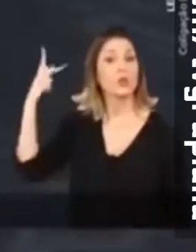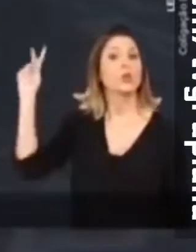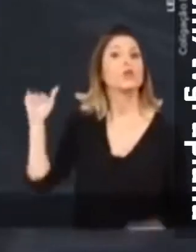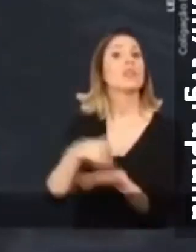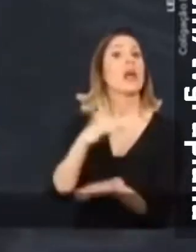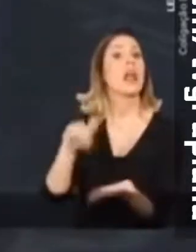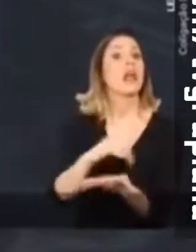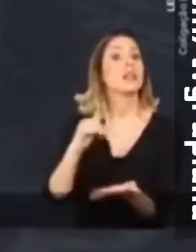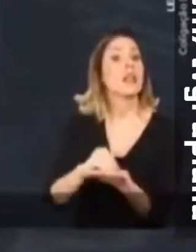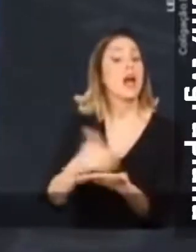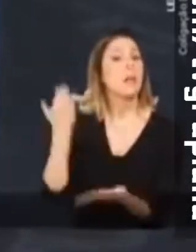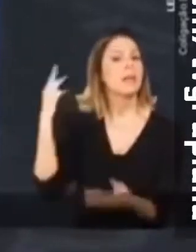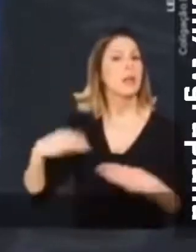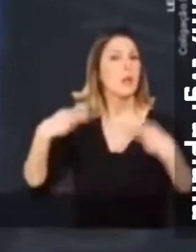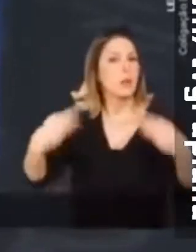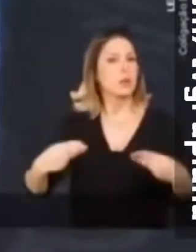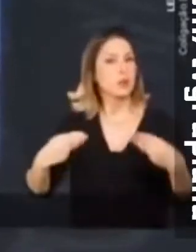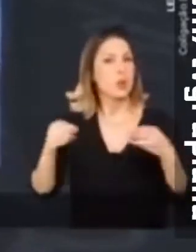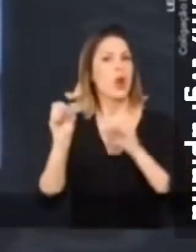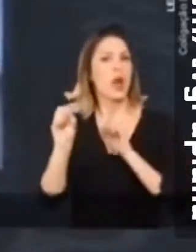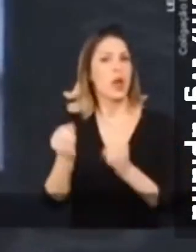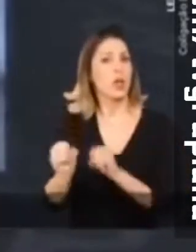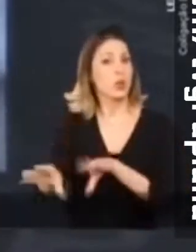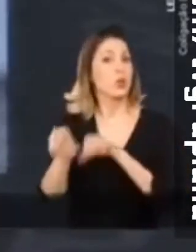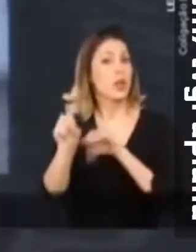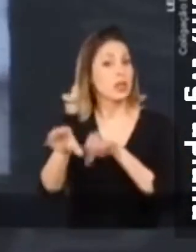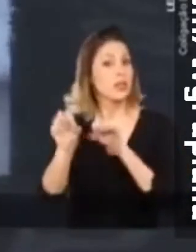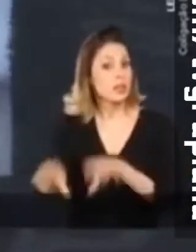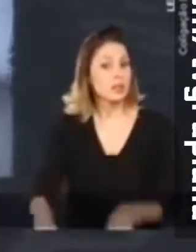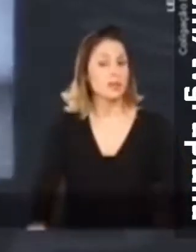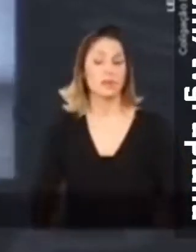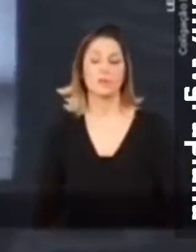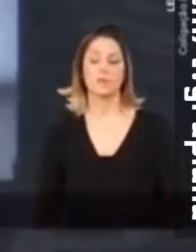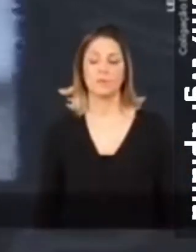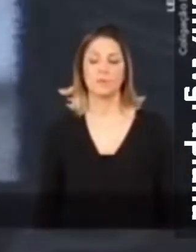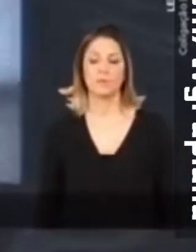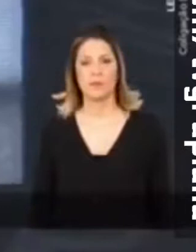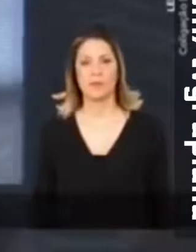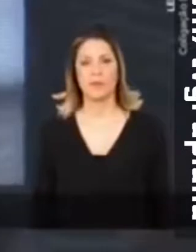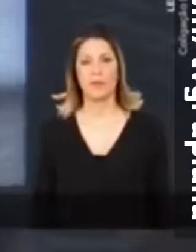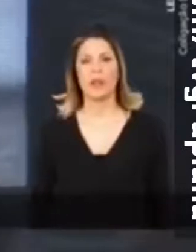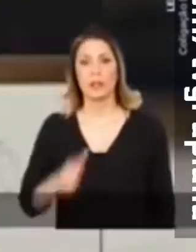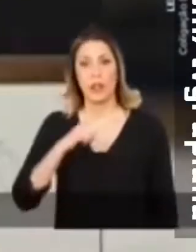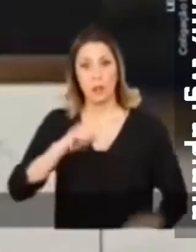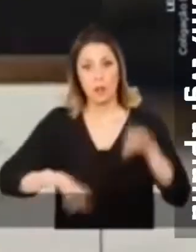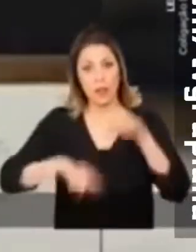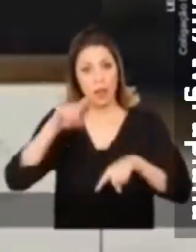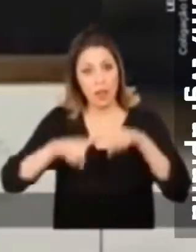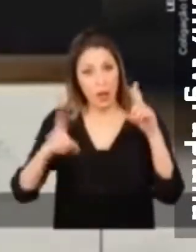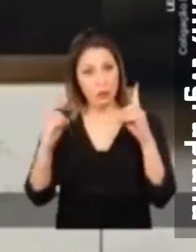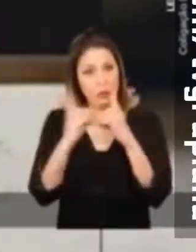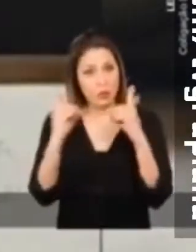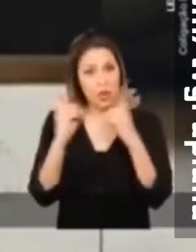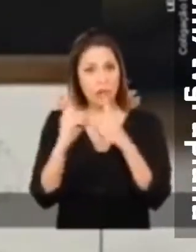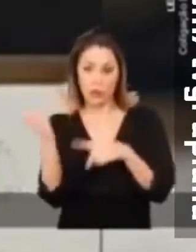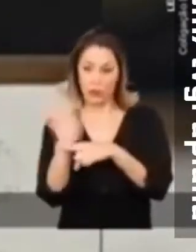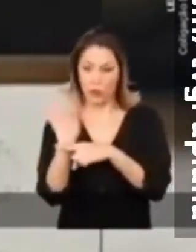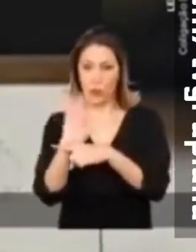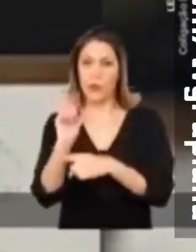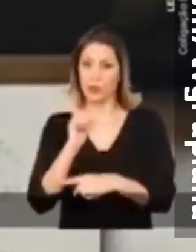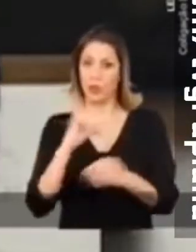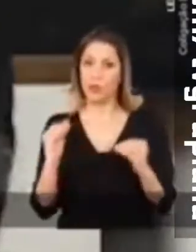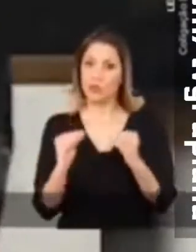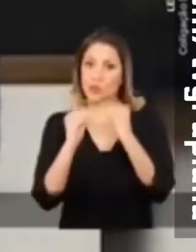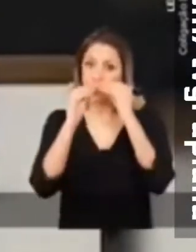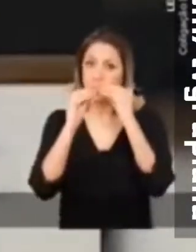verdade. Ouça seu secretário de alfabetização quando ele foi ministro da Educação. Um dos materiais didáticos, um dos filmes, tinha um